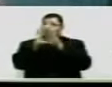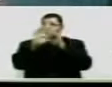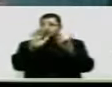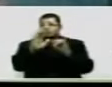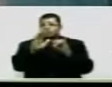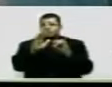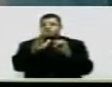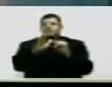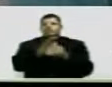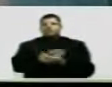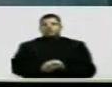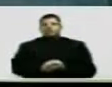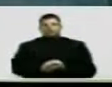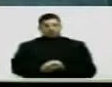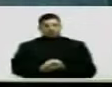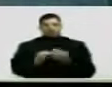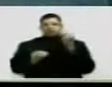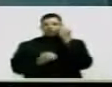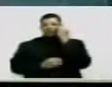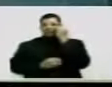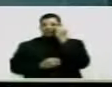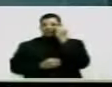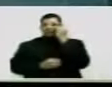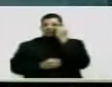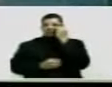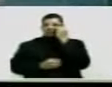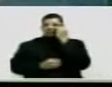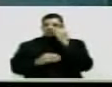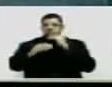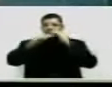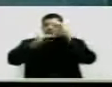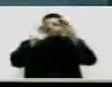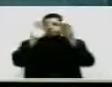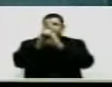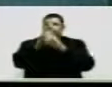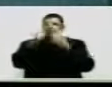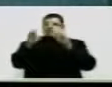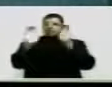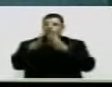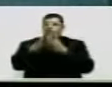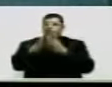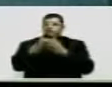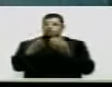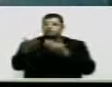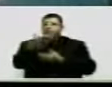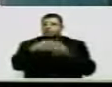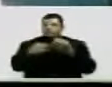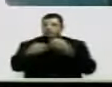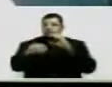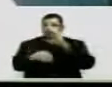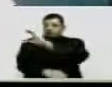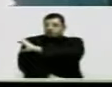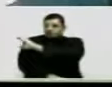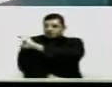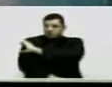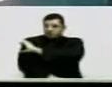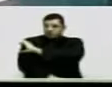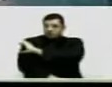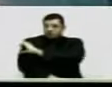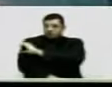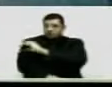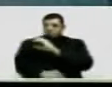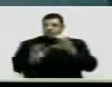legal. Do ponto de vista da constitucionalidade, foi aprovado por unanimidade na Comissão de Constituição e